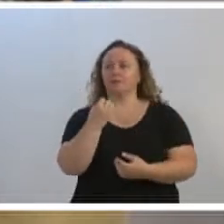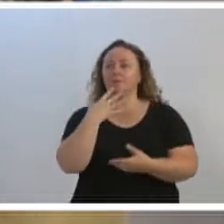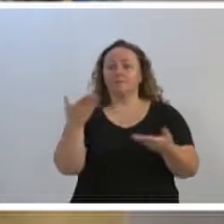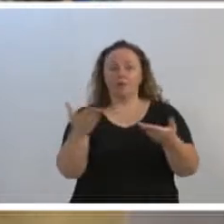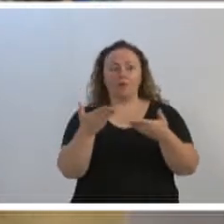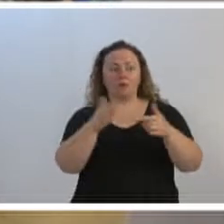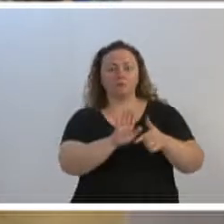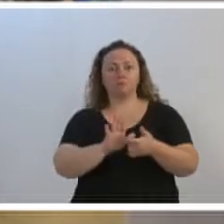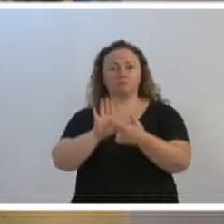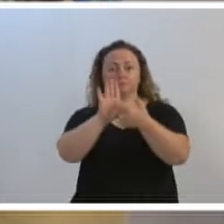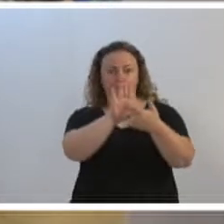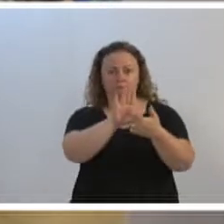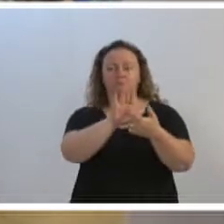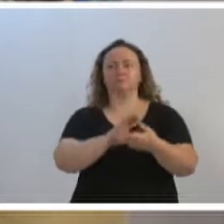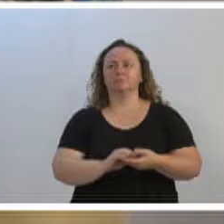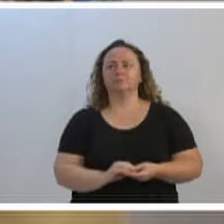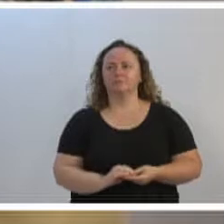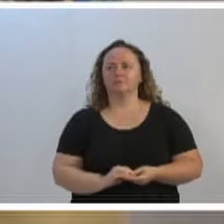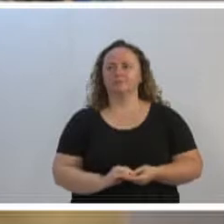transmitido.